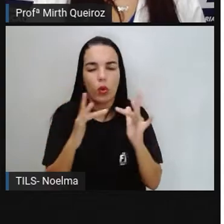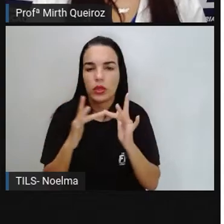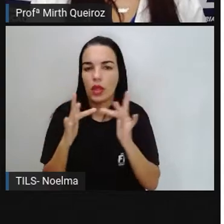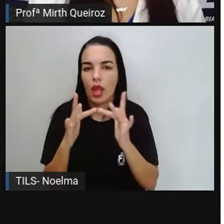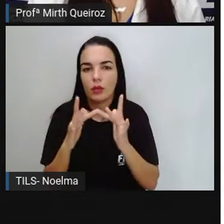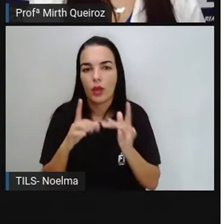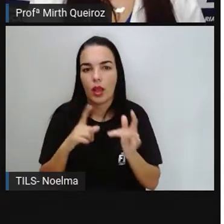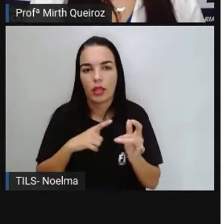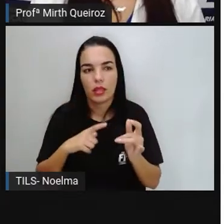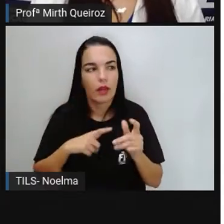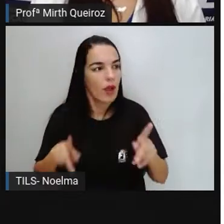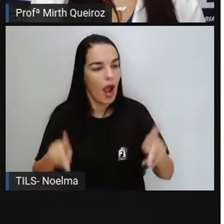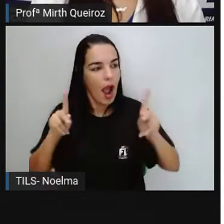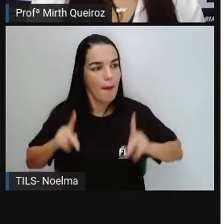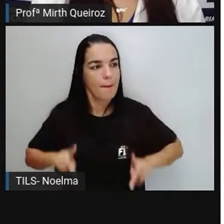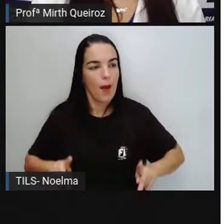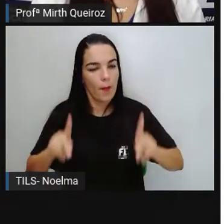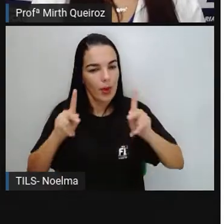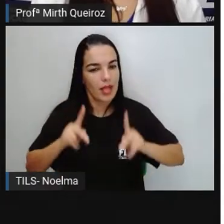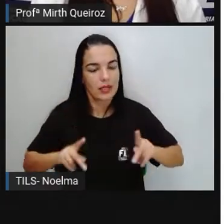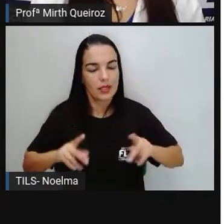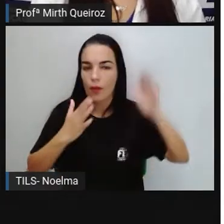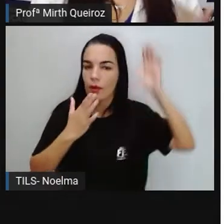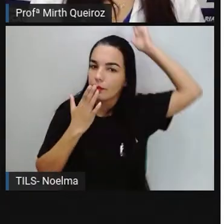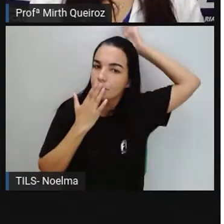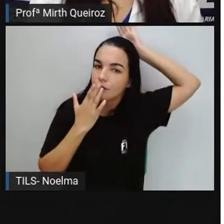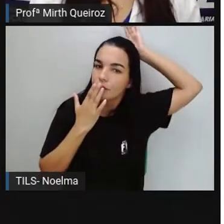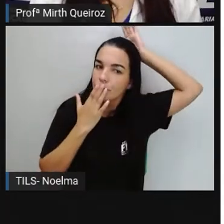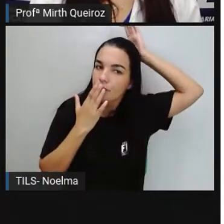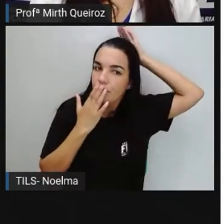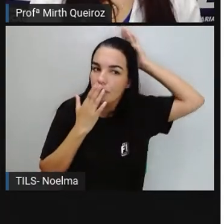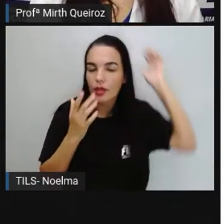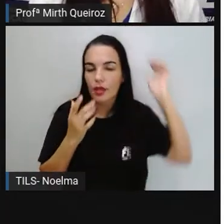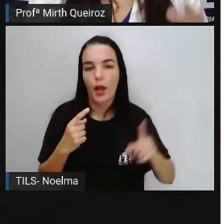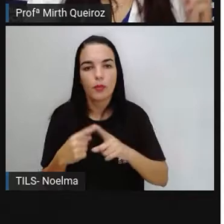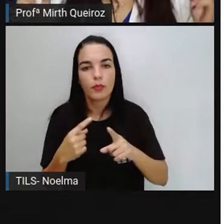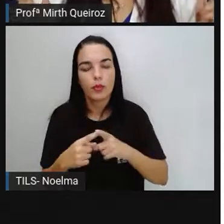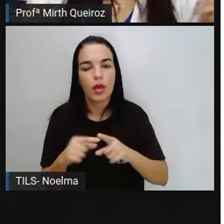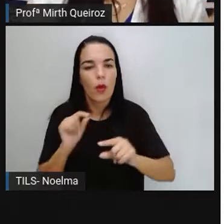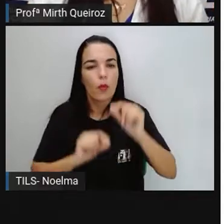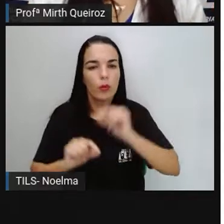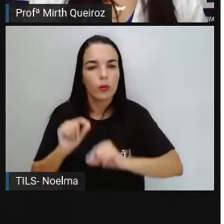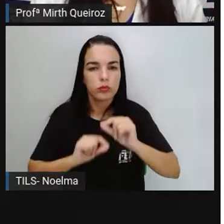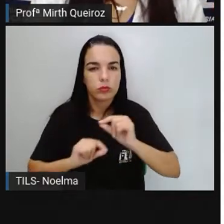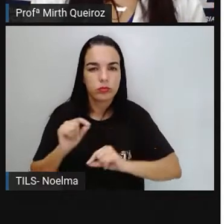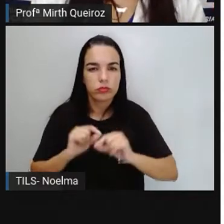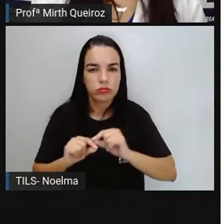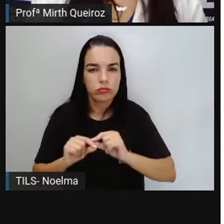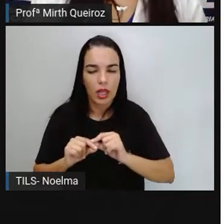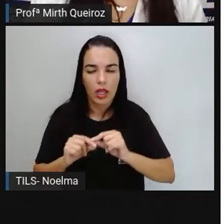teve com as populações indígenas. Aquele índio que foi né, que foi